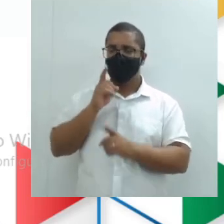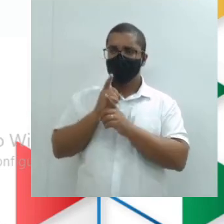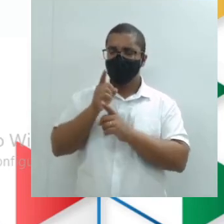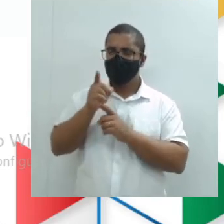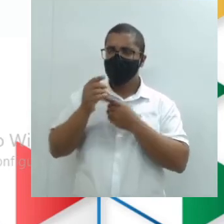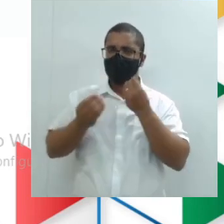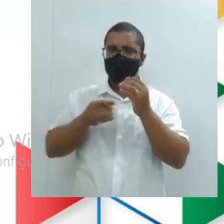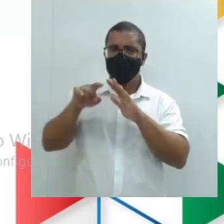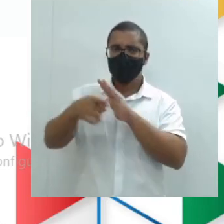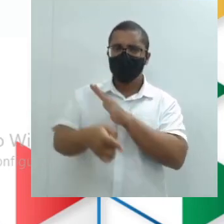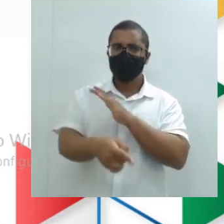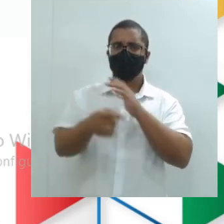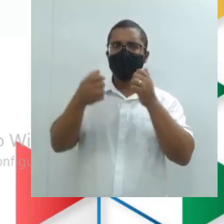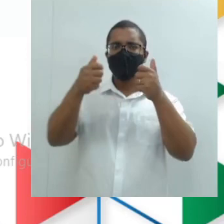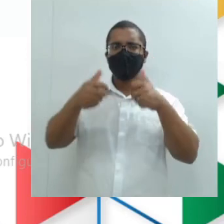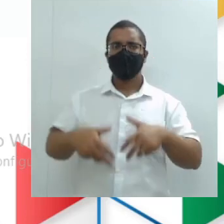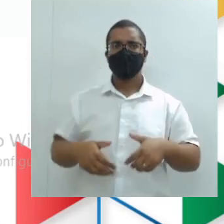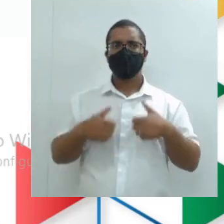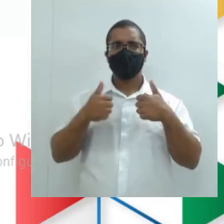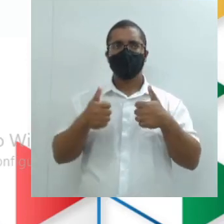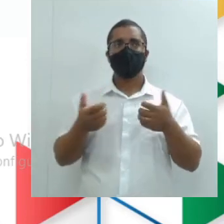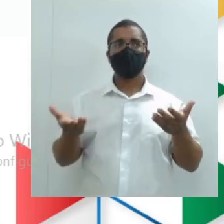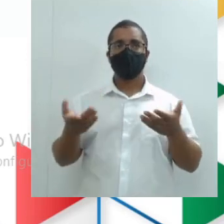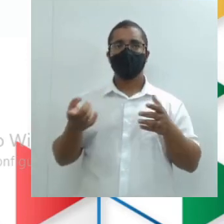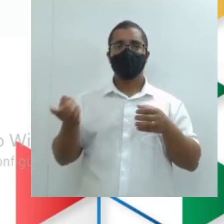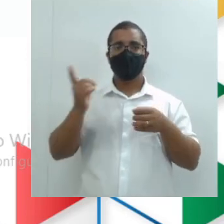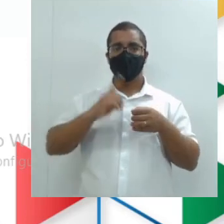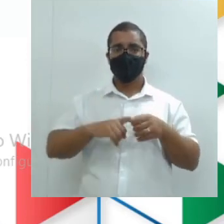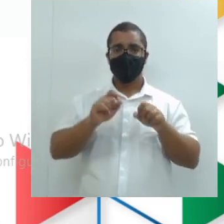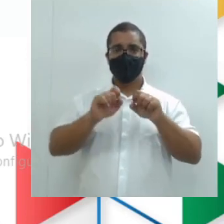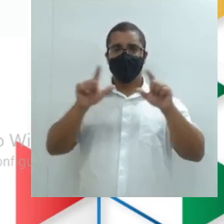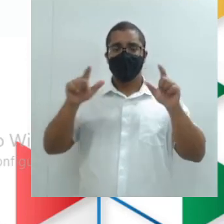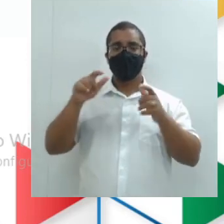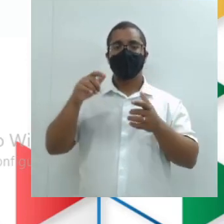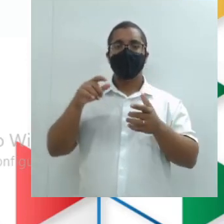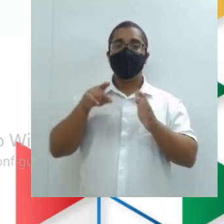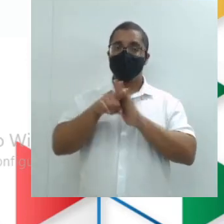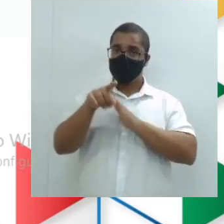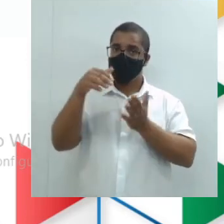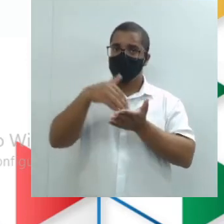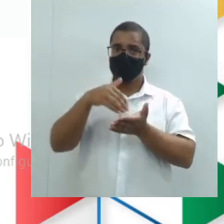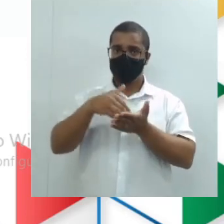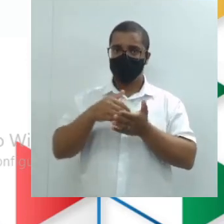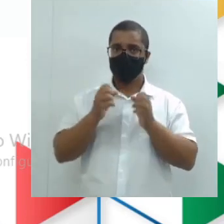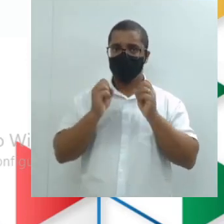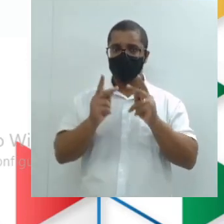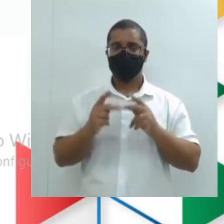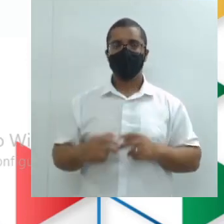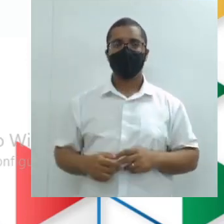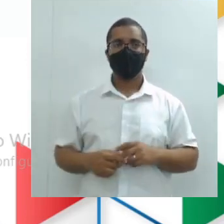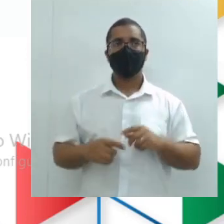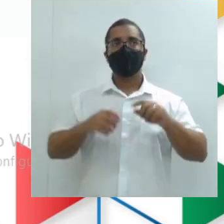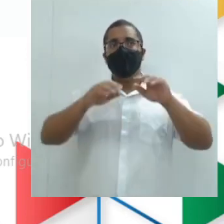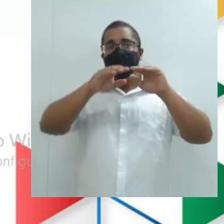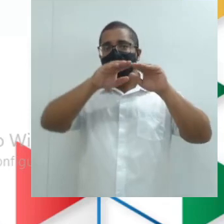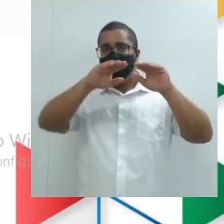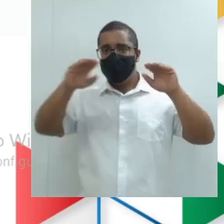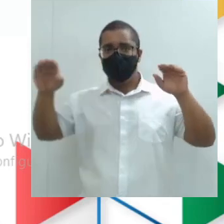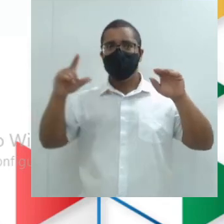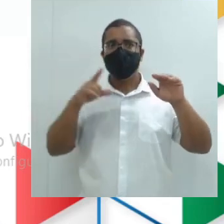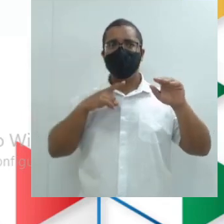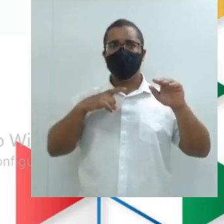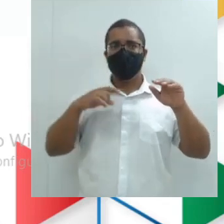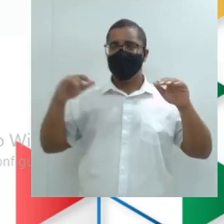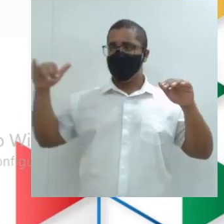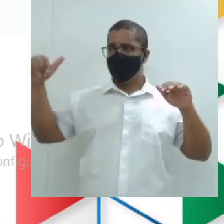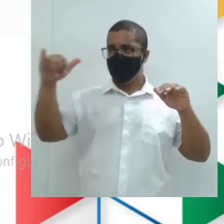também em profundidades para vocês. Agora volta comigo nossa última questão para a gente fechar. Na reta numérica indica a posição de